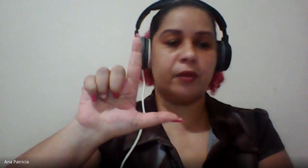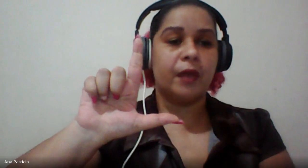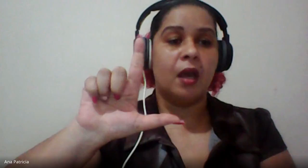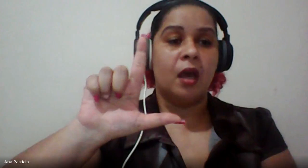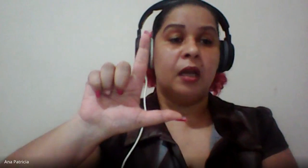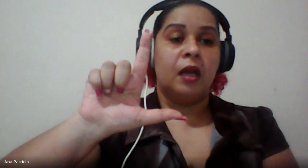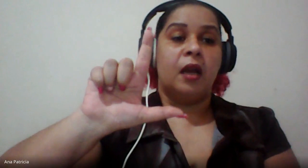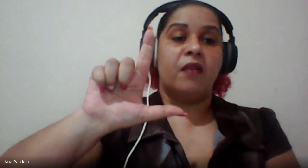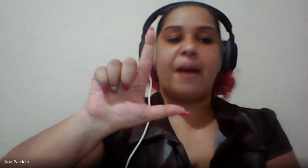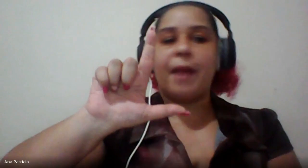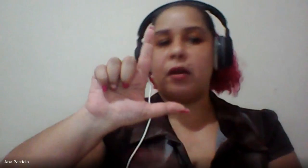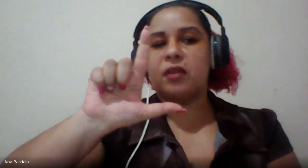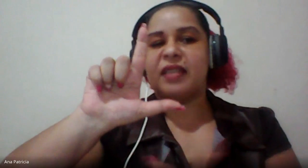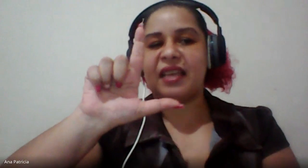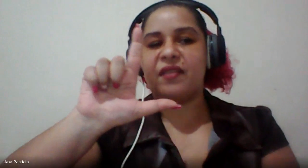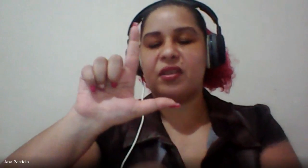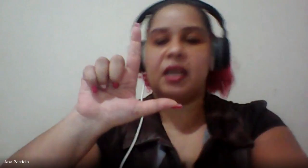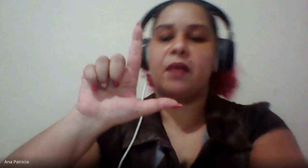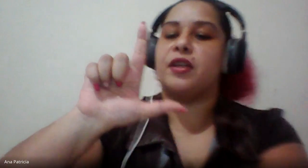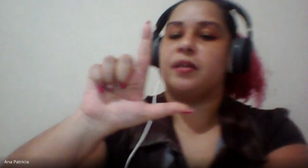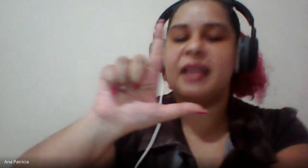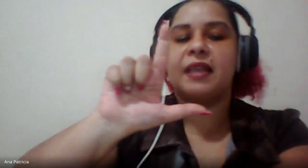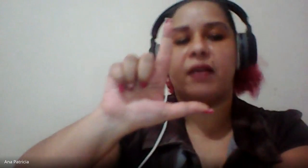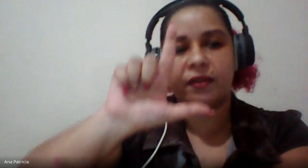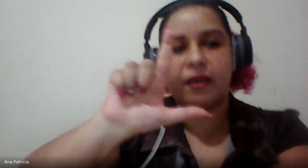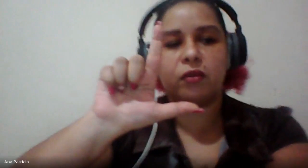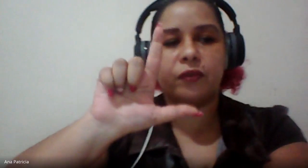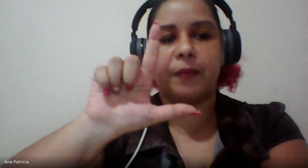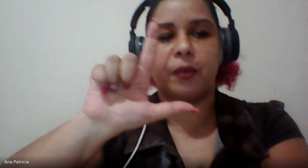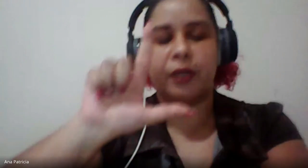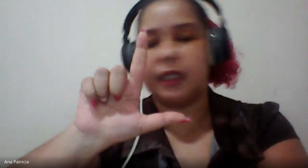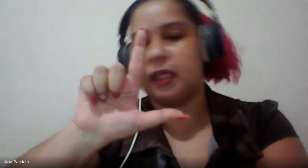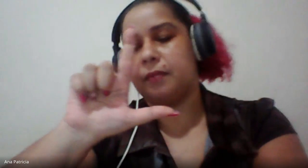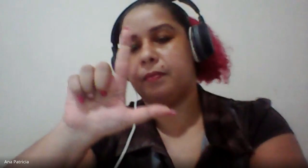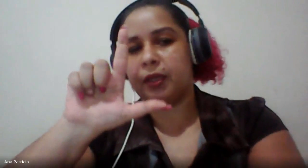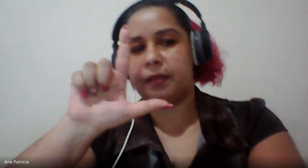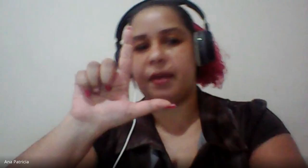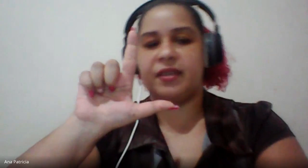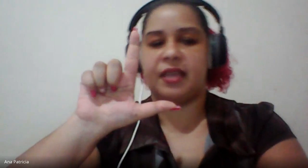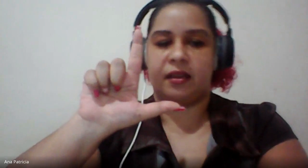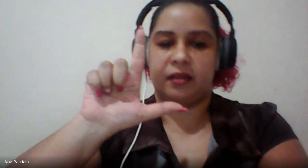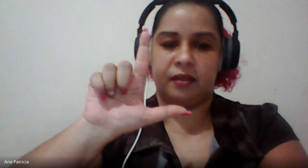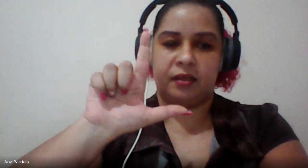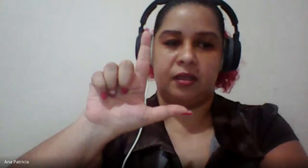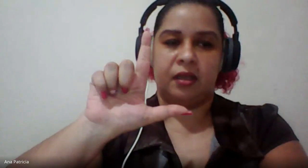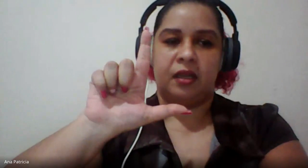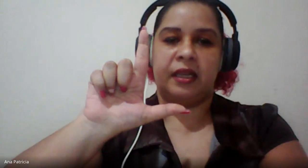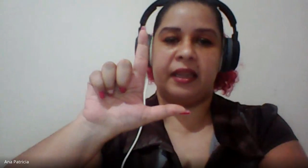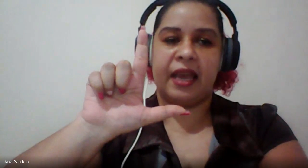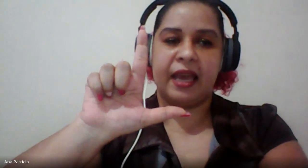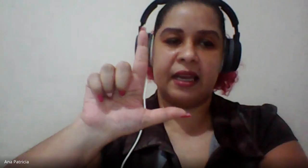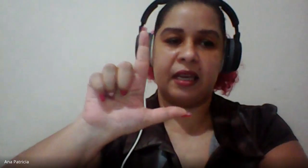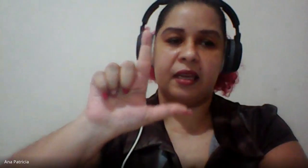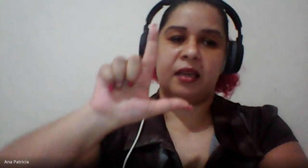Certo? Eu vou ficar perguntando certo a vista de linguagem, mas se alguém tiver com dúvida, pode me avisar.